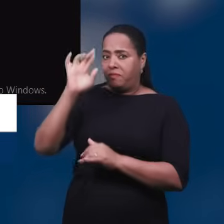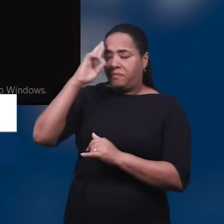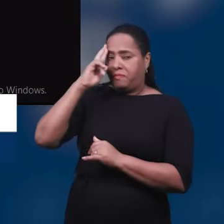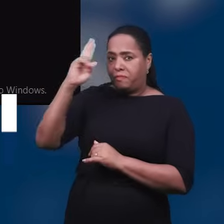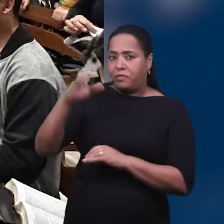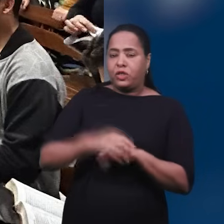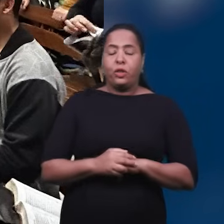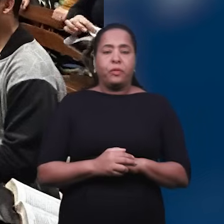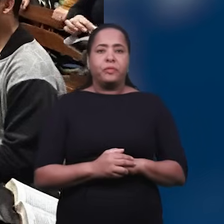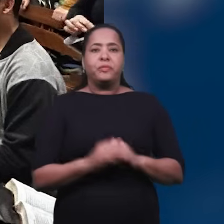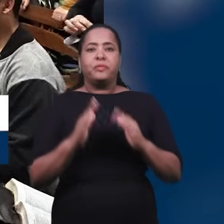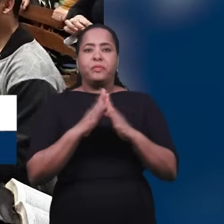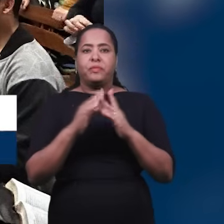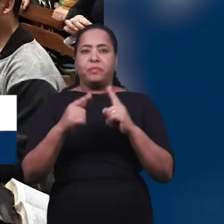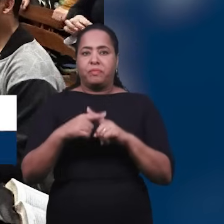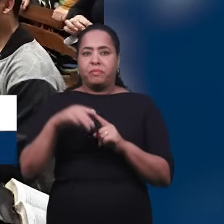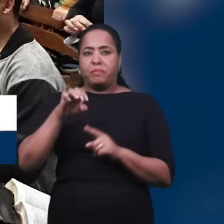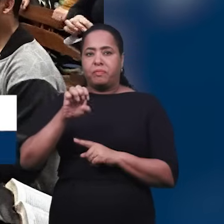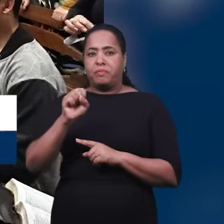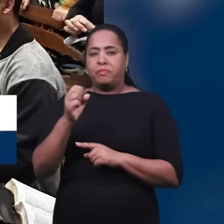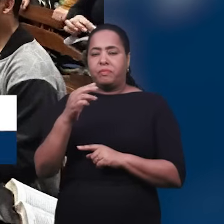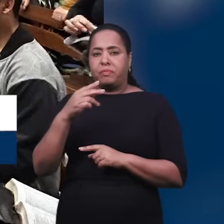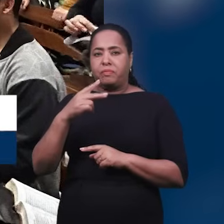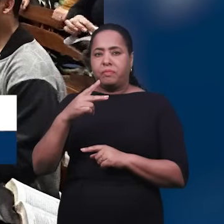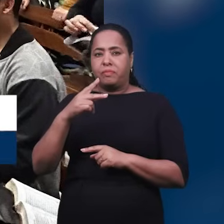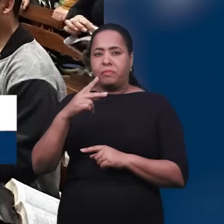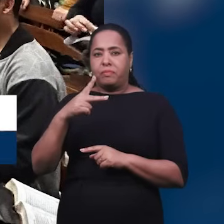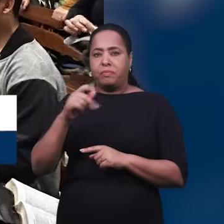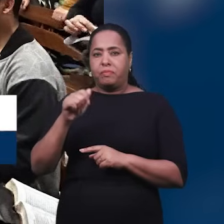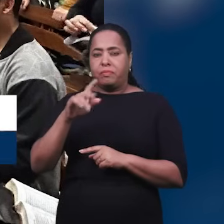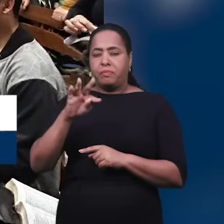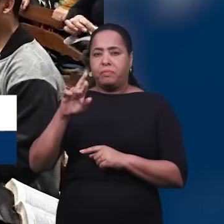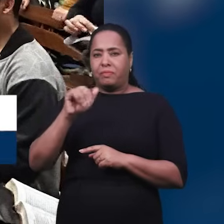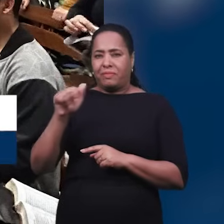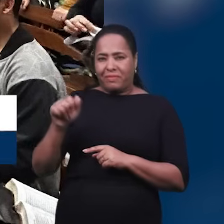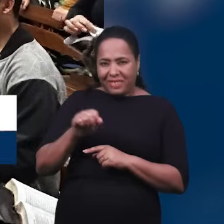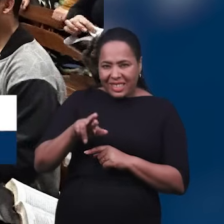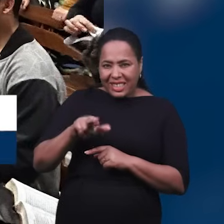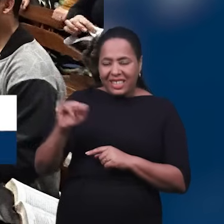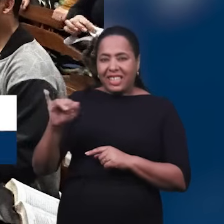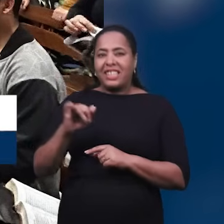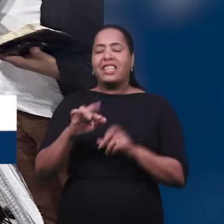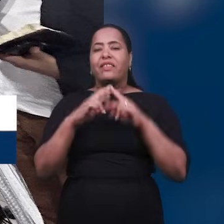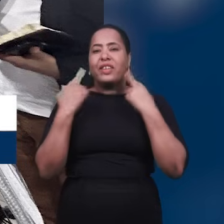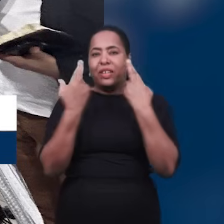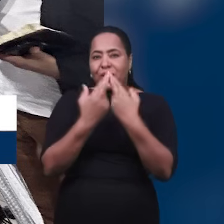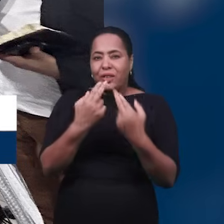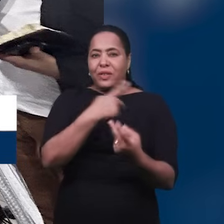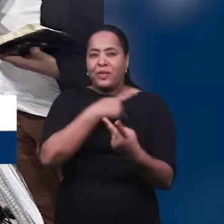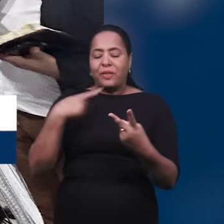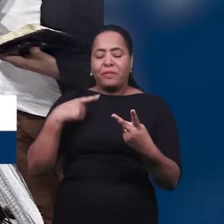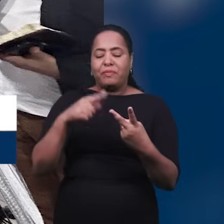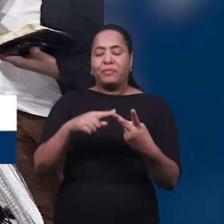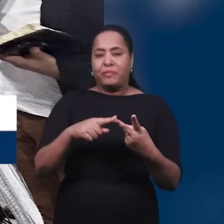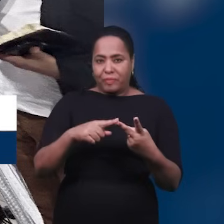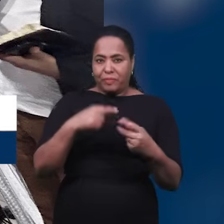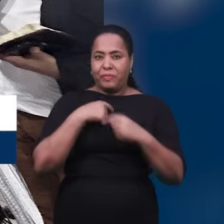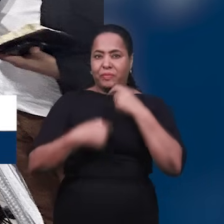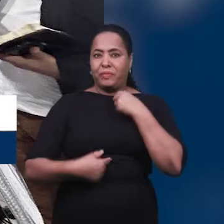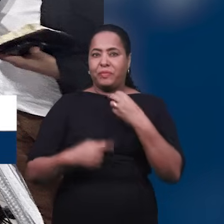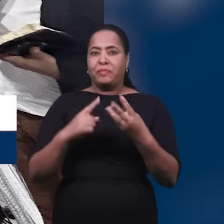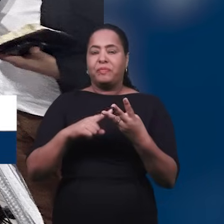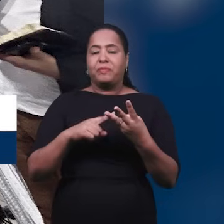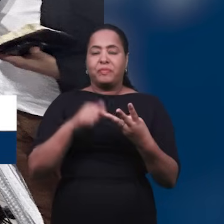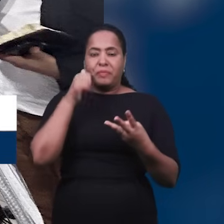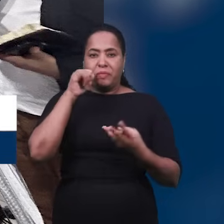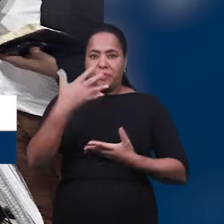do Senhor. Na Igreja da Estamparia, ocorreu uma reunião para professores, obreiros e senhoras de frente aqui da área de Barra